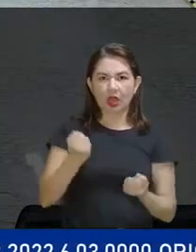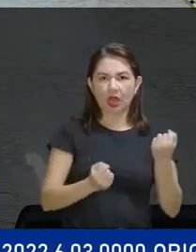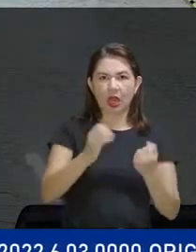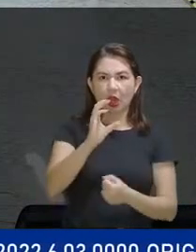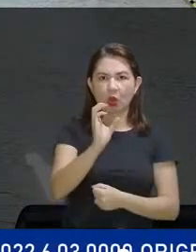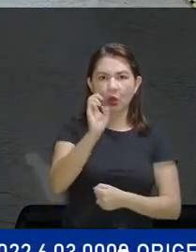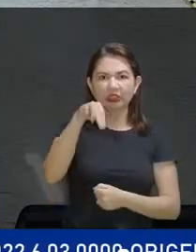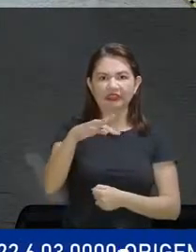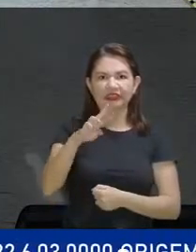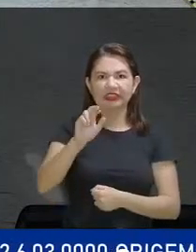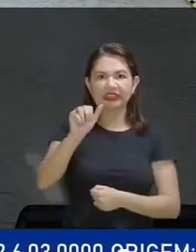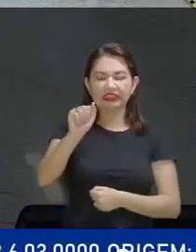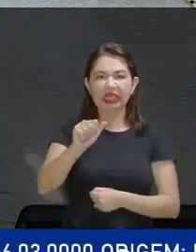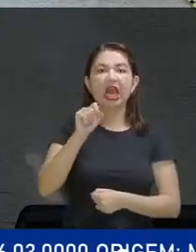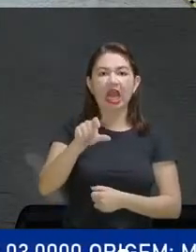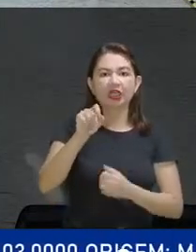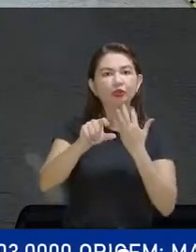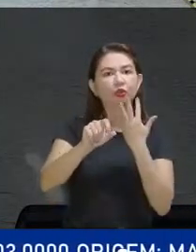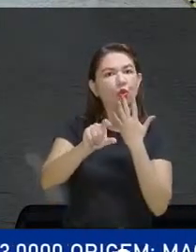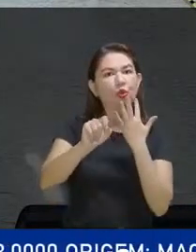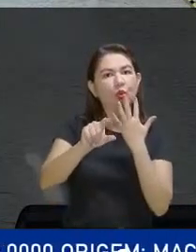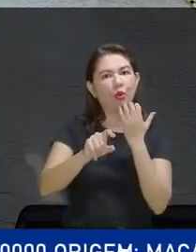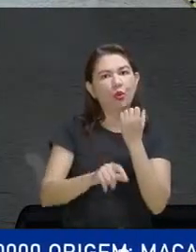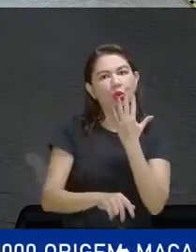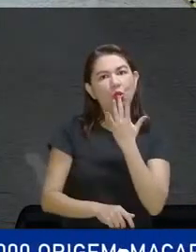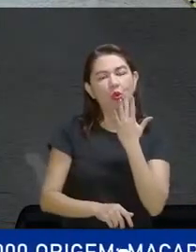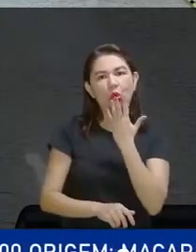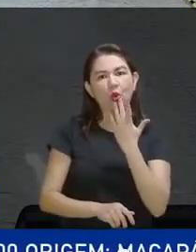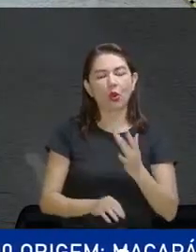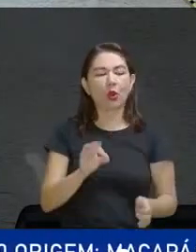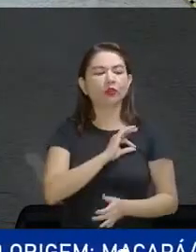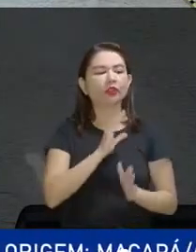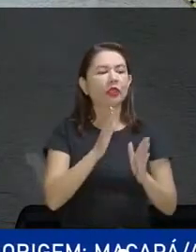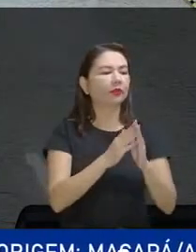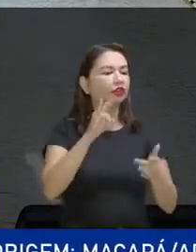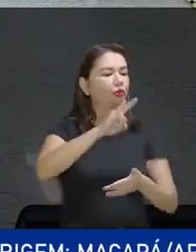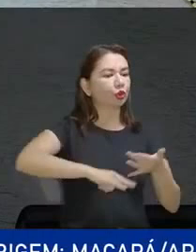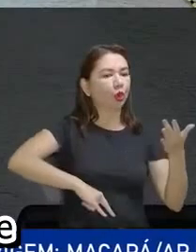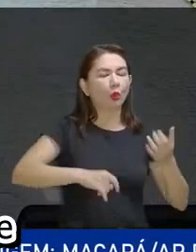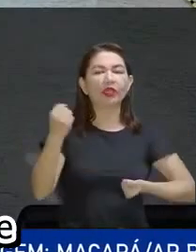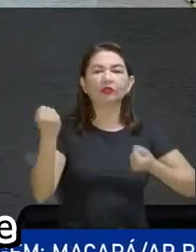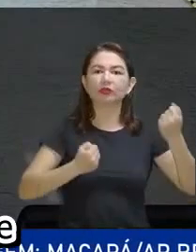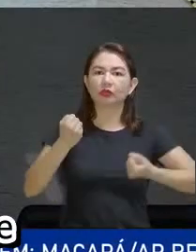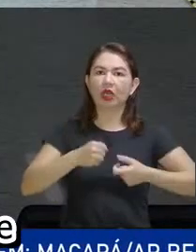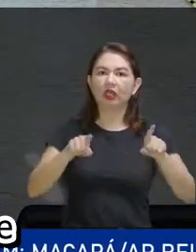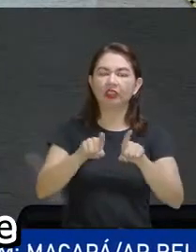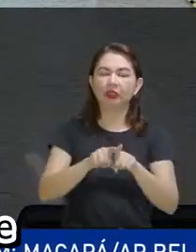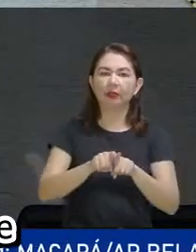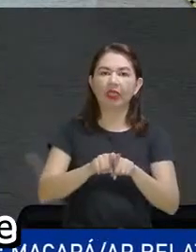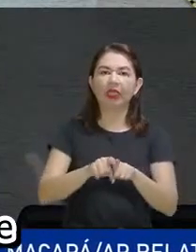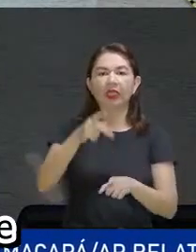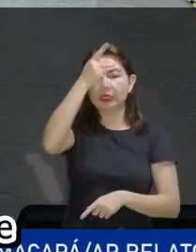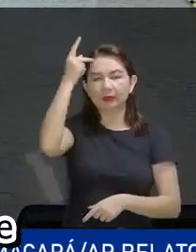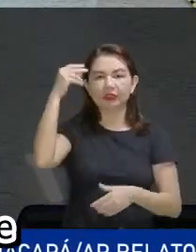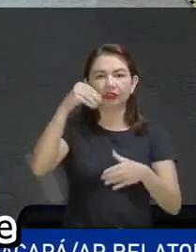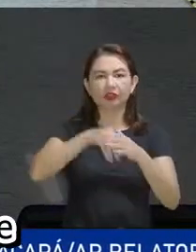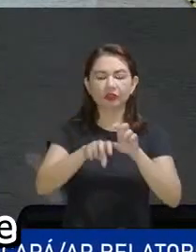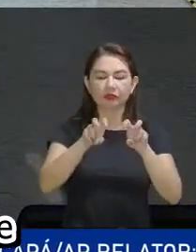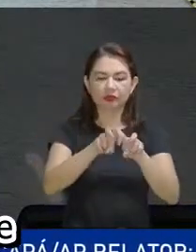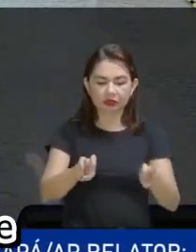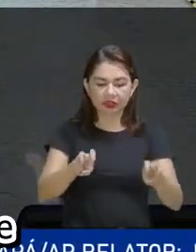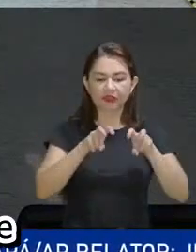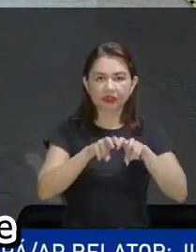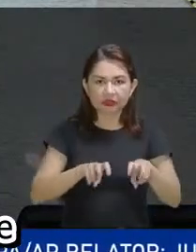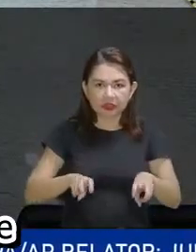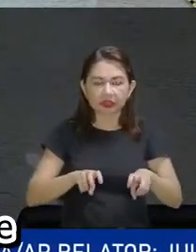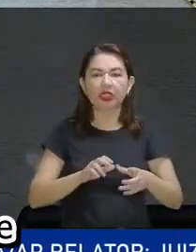propriedade, e que os policiais pediram a documentação do veículo e dos passageiros. Esse mesmo veículo, Excelência, a representante do